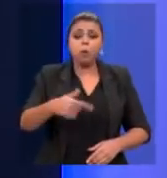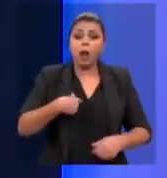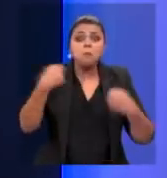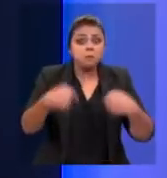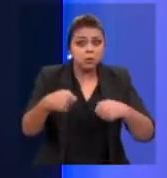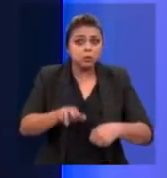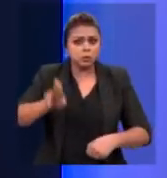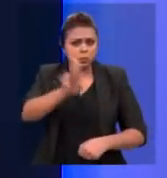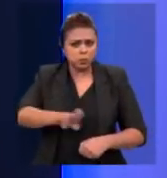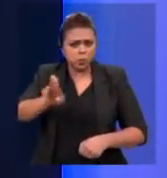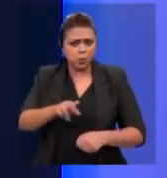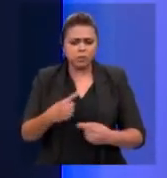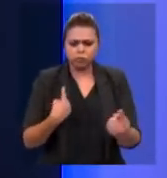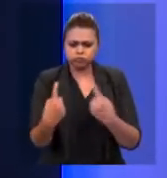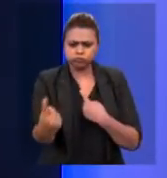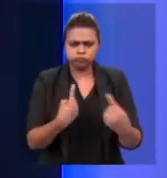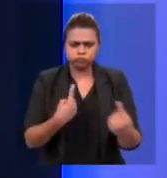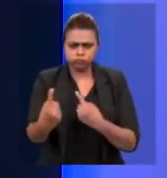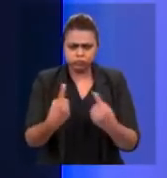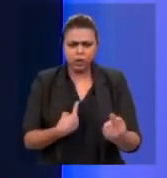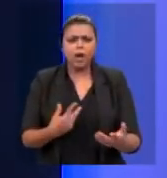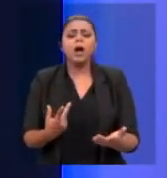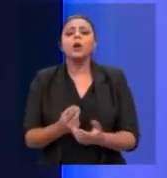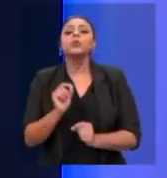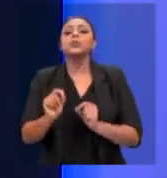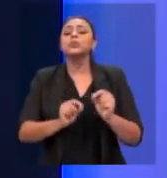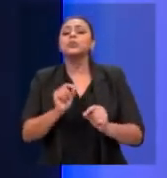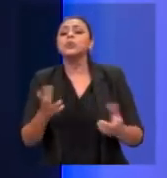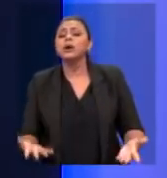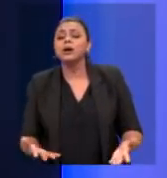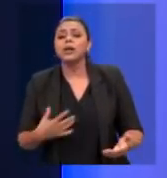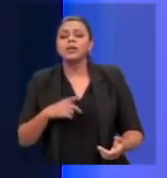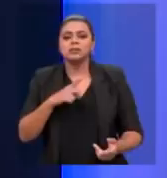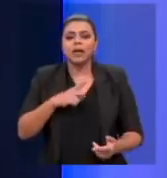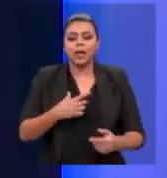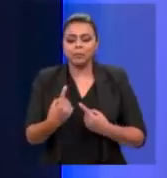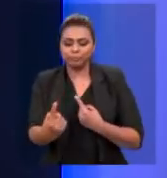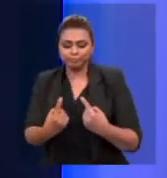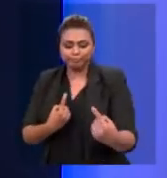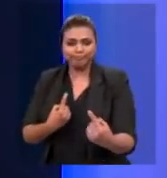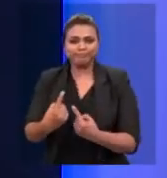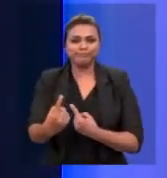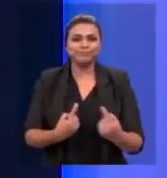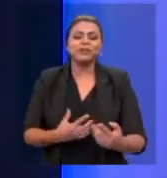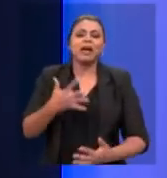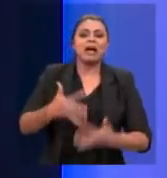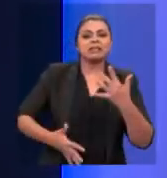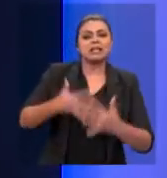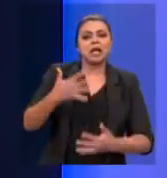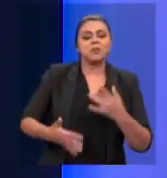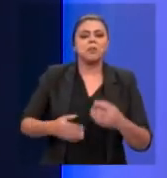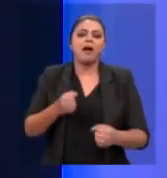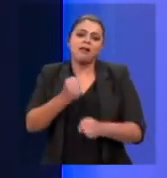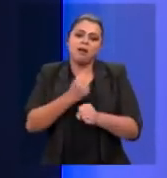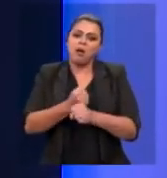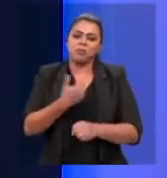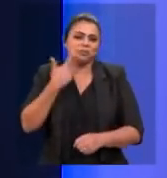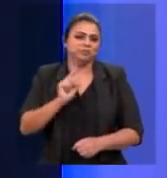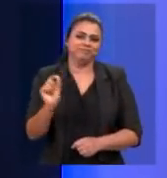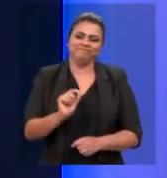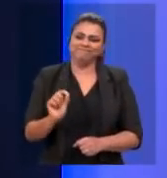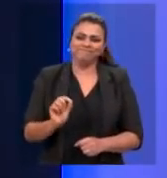utilizar as vias rodoviárias como uma forma tanto de deslocamento quanto para poder levar a sua produção